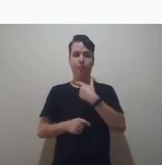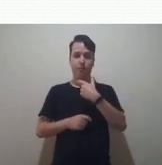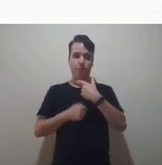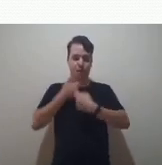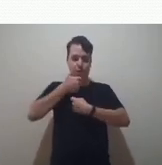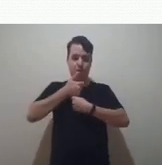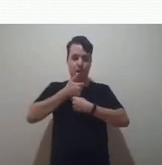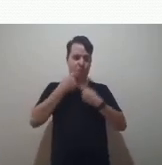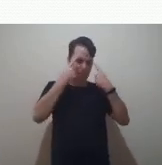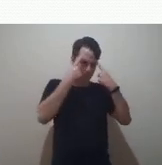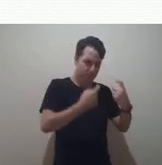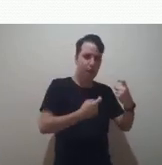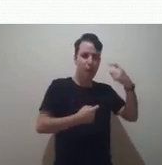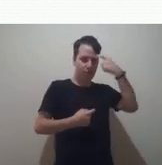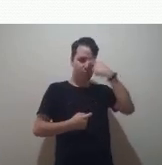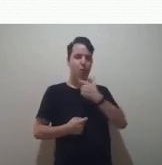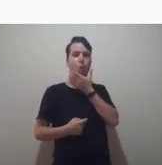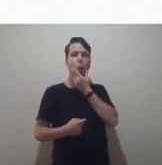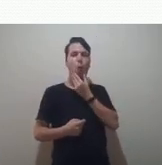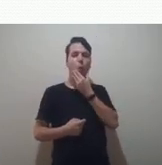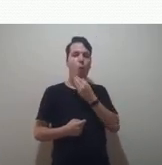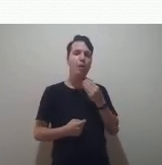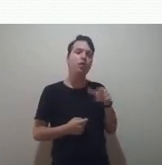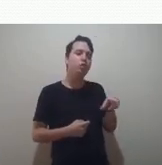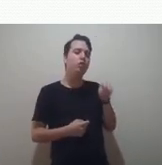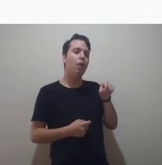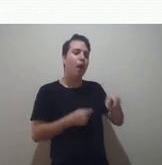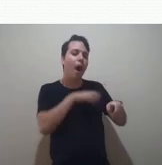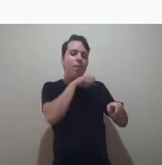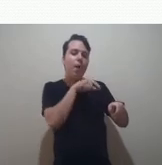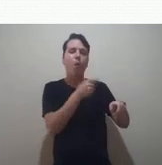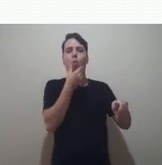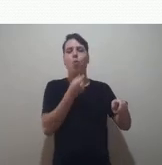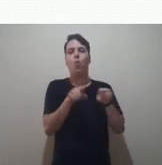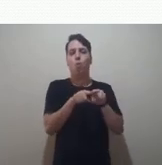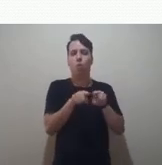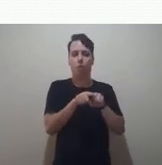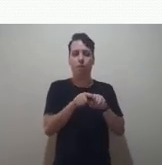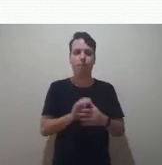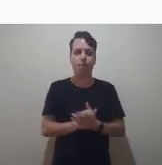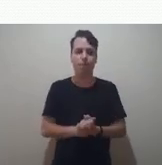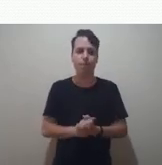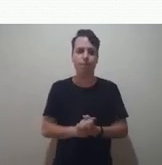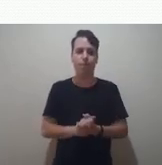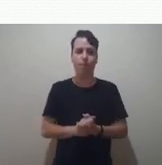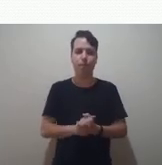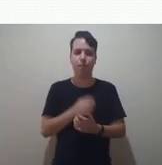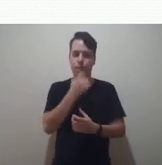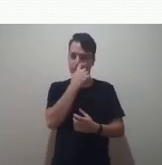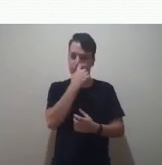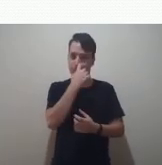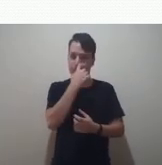Justamente porque geralmente os agressores são do sexo masculino e eles preferem animais machos.